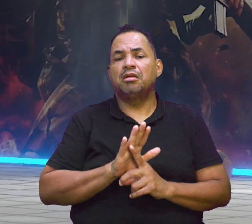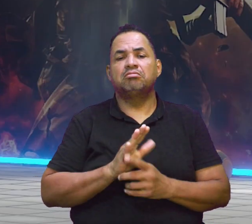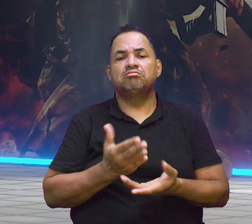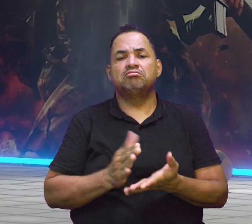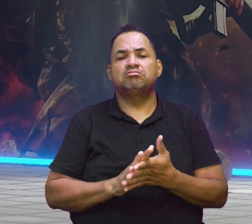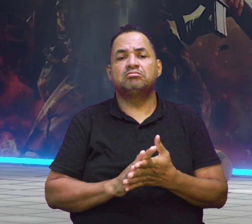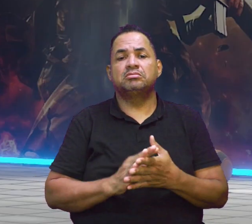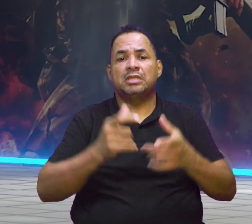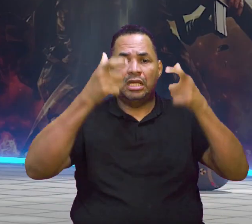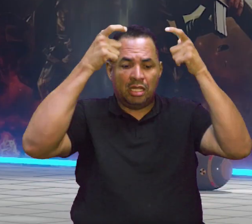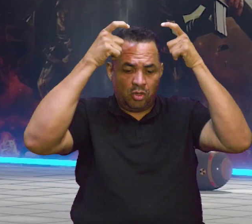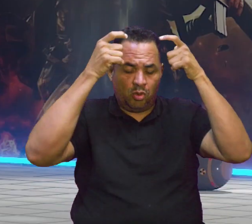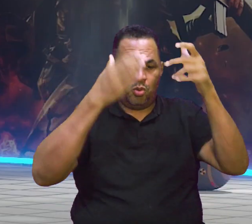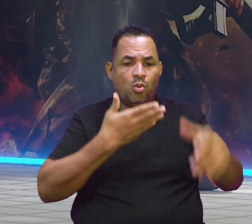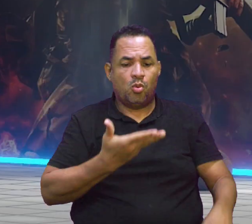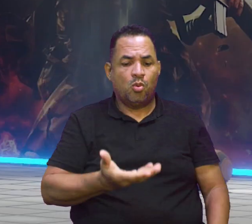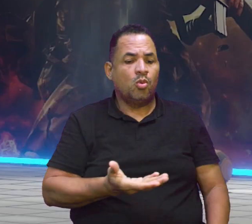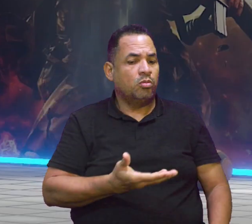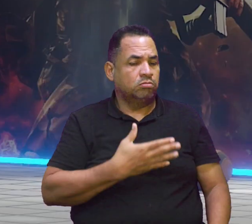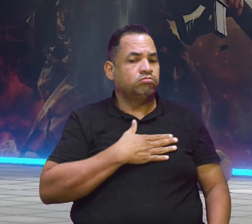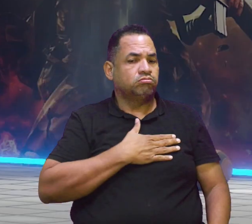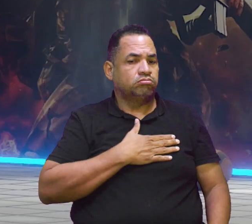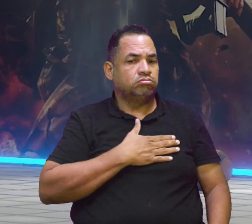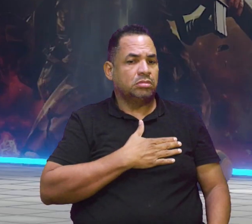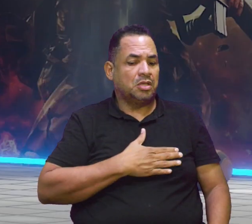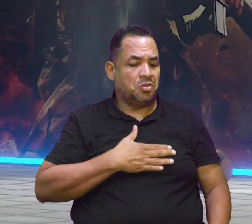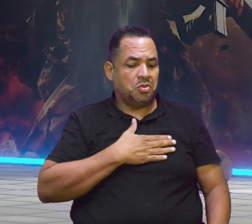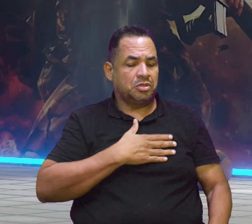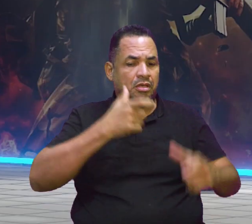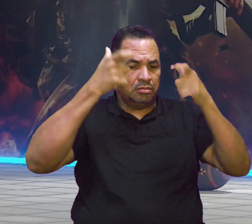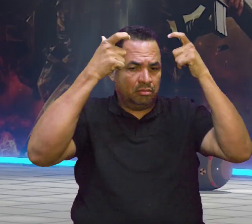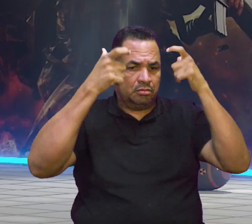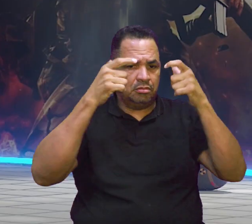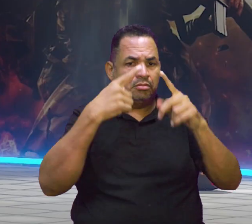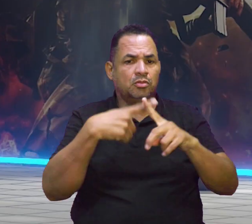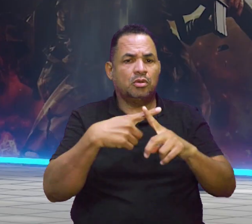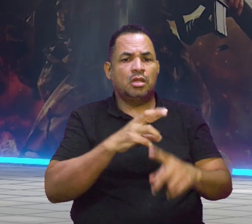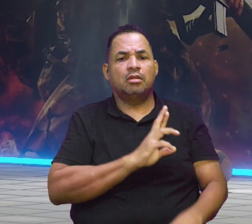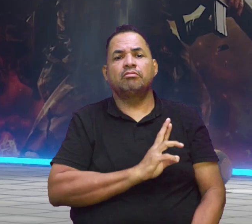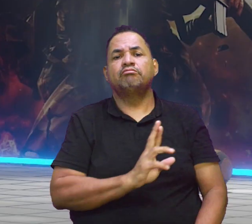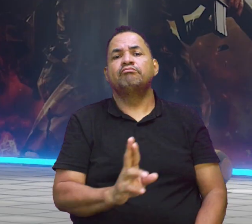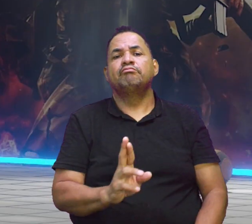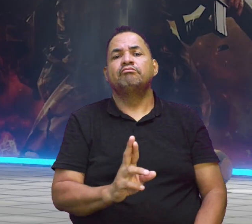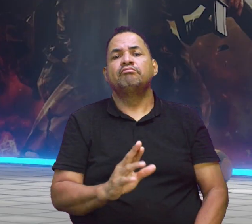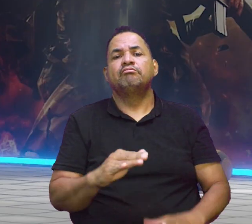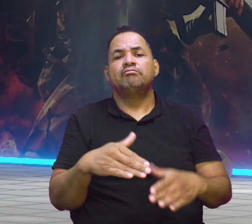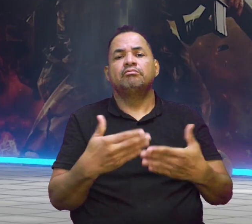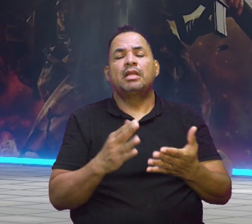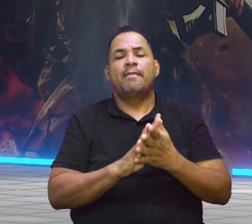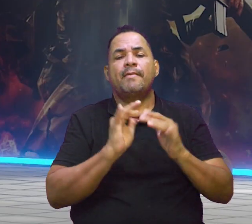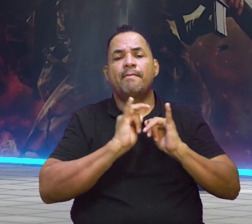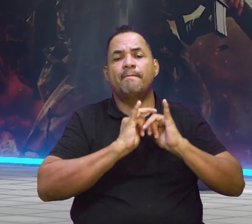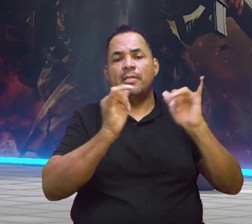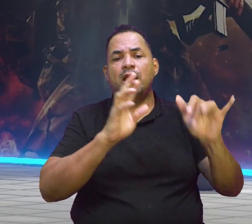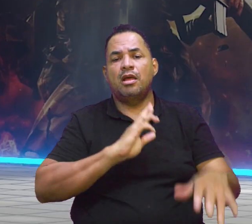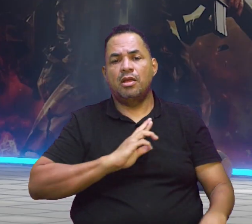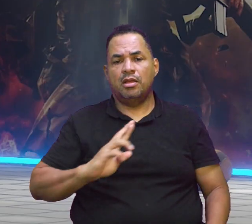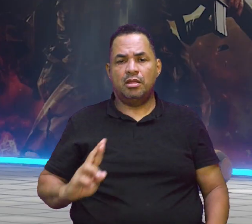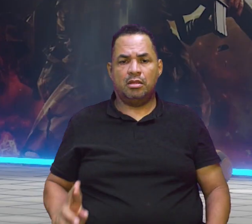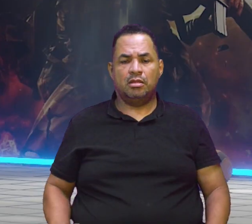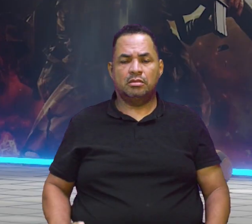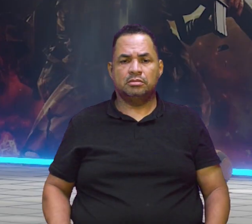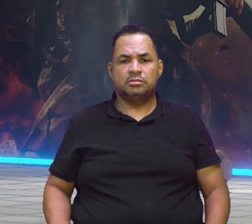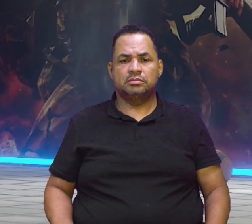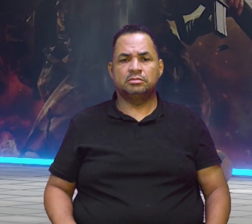ele queria um rei. Por quê? Porque ele era muito religioso. E com a proclamação da república, lembra,